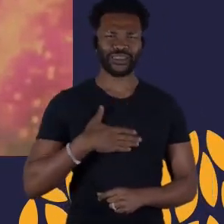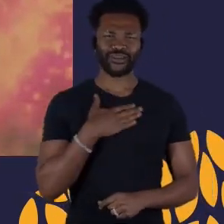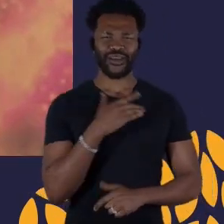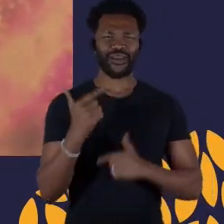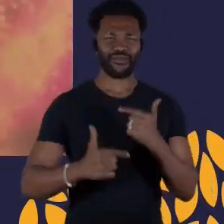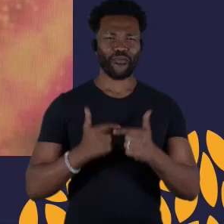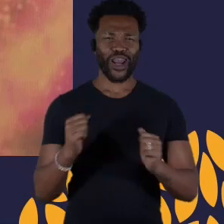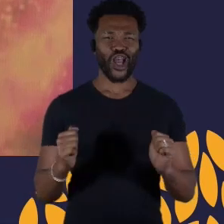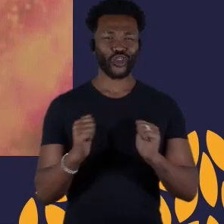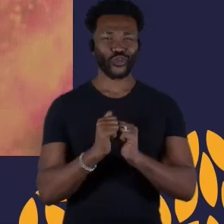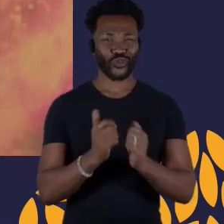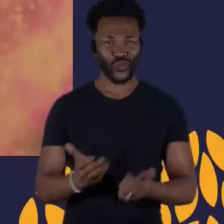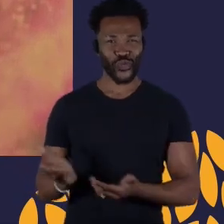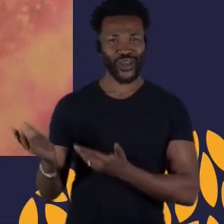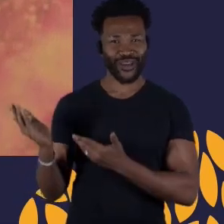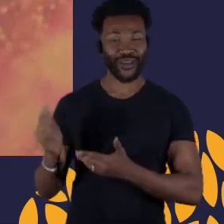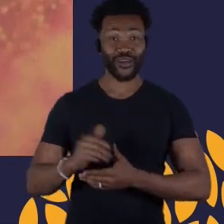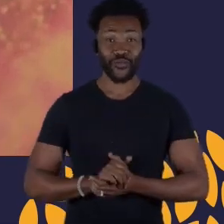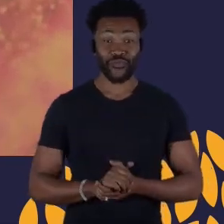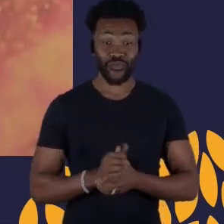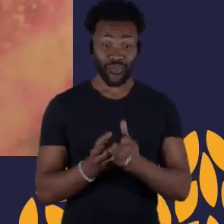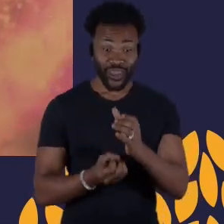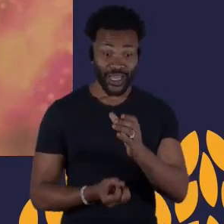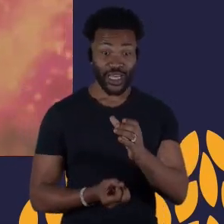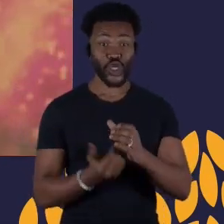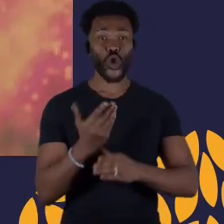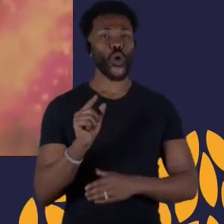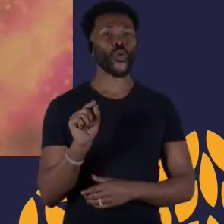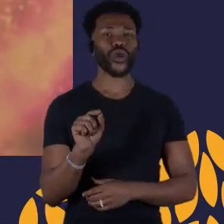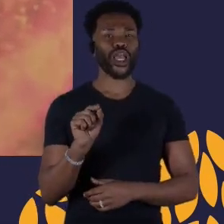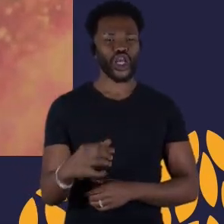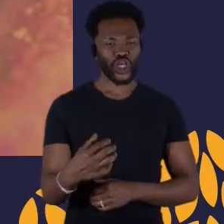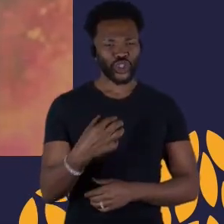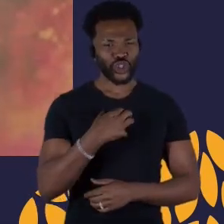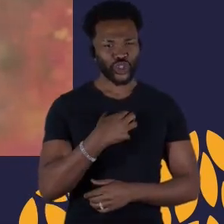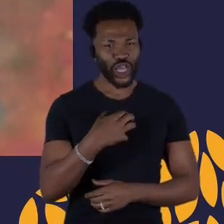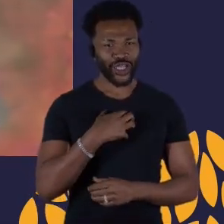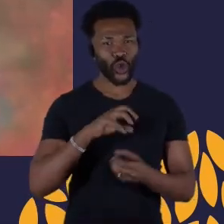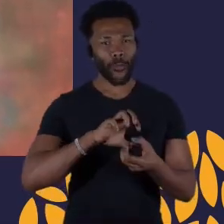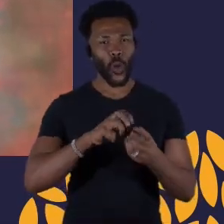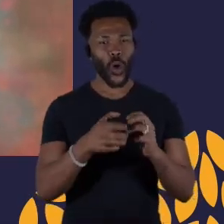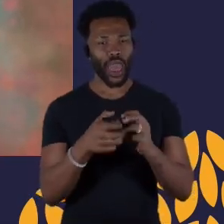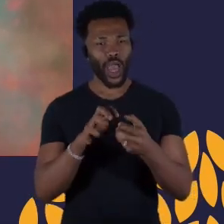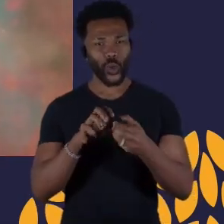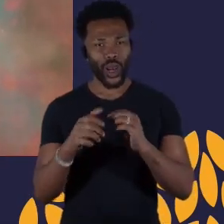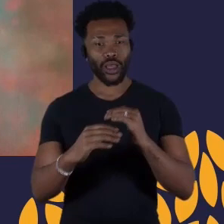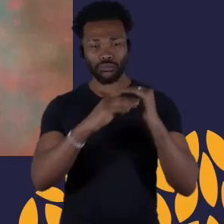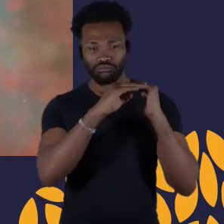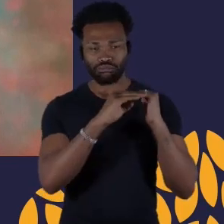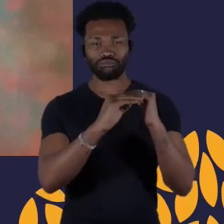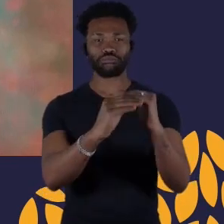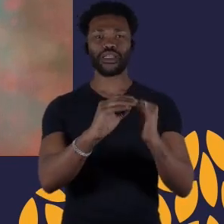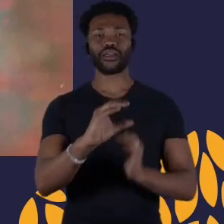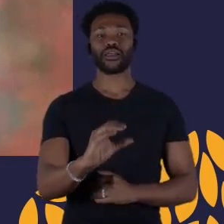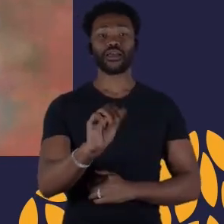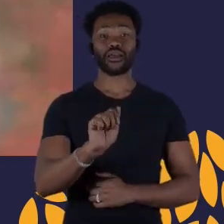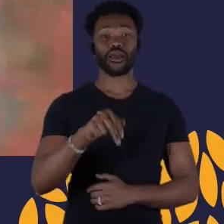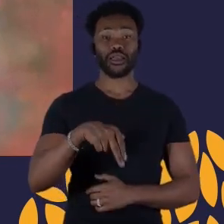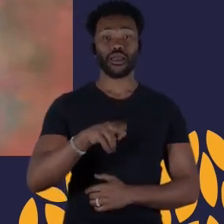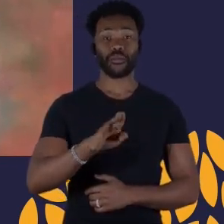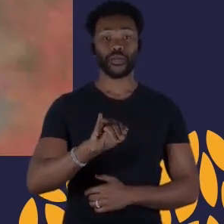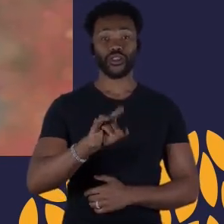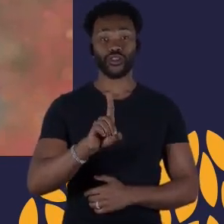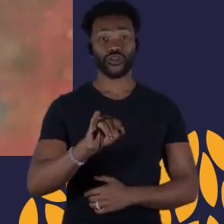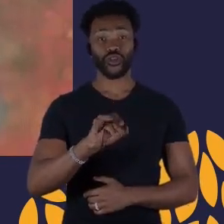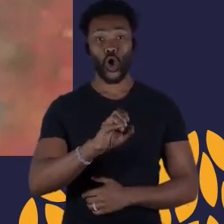ele também, ele criou uma forma, uma molécula de como estabilizar canabidiol. Porque